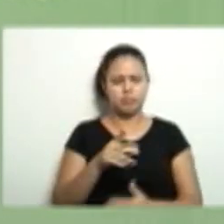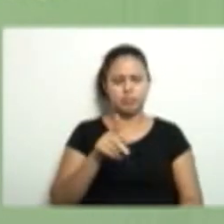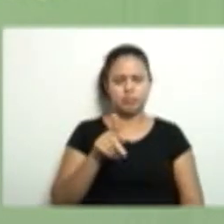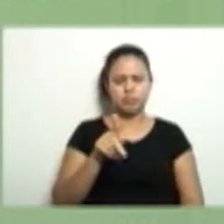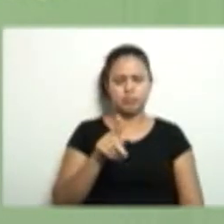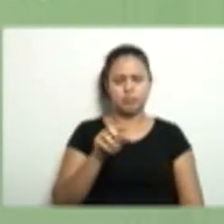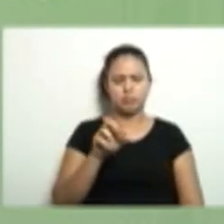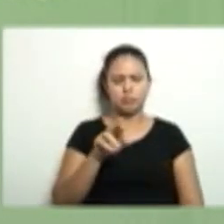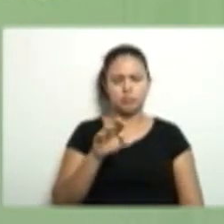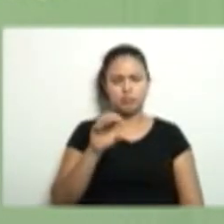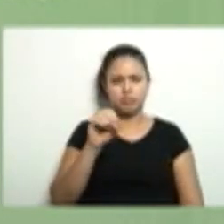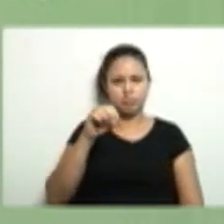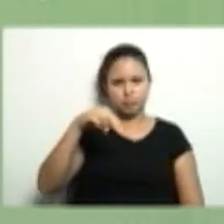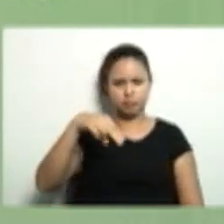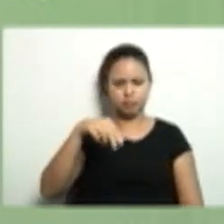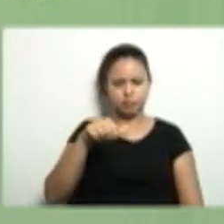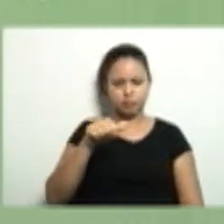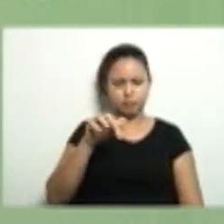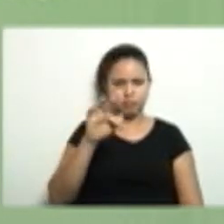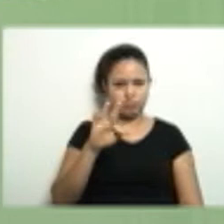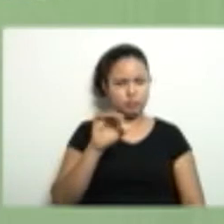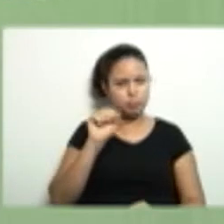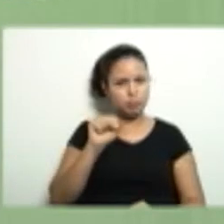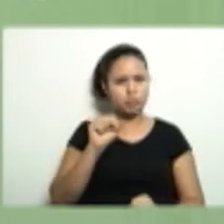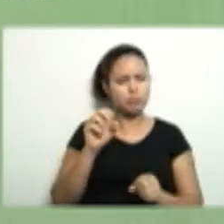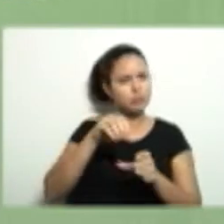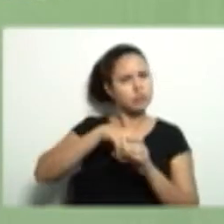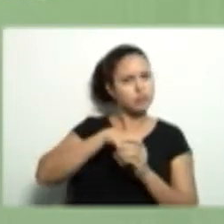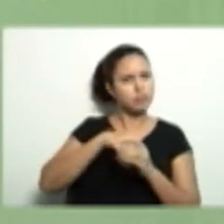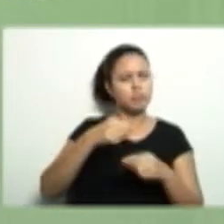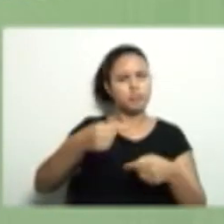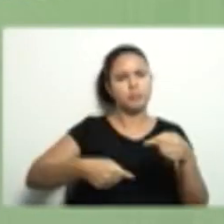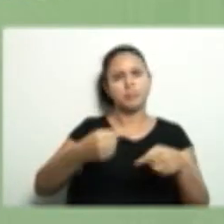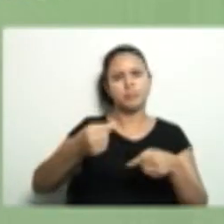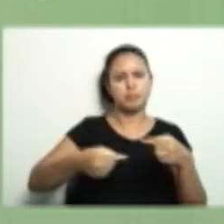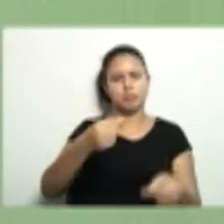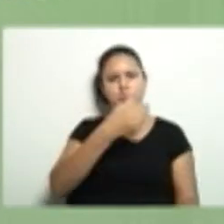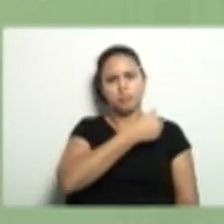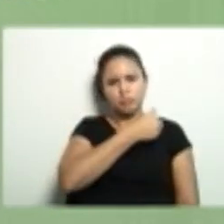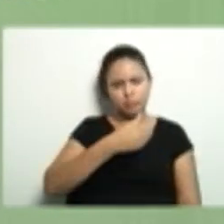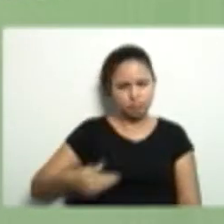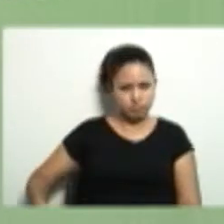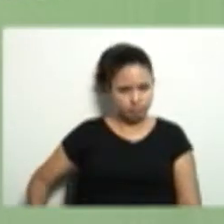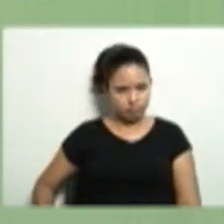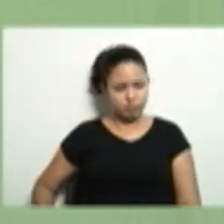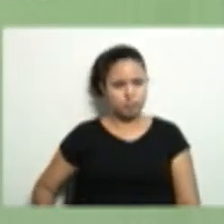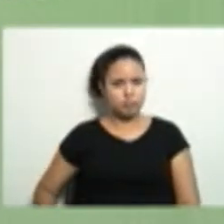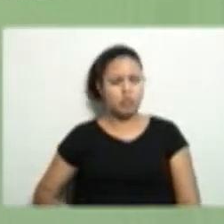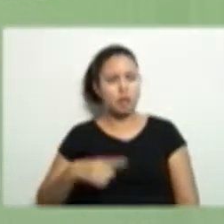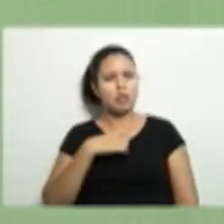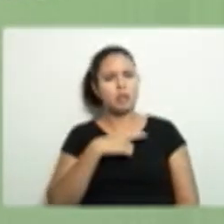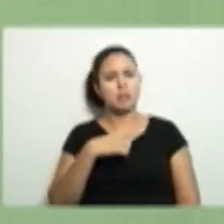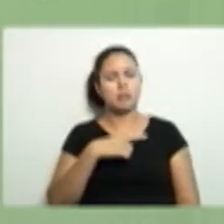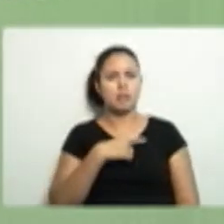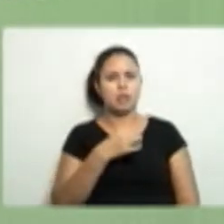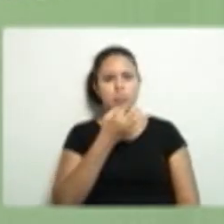fazer parte de uma política pública? Então, veja bem, nós temos aqui o comentário da